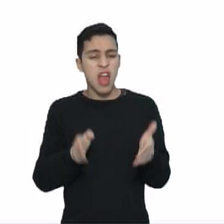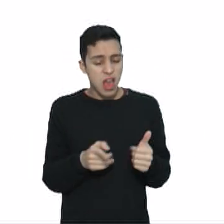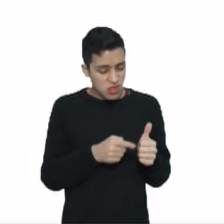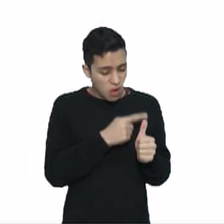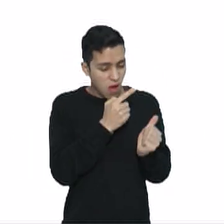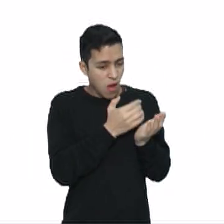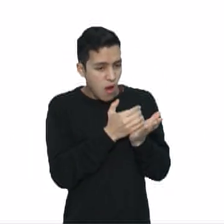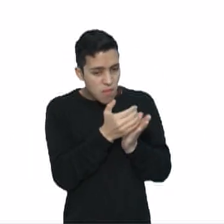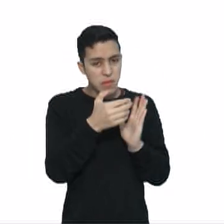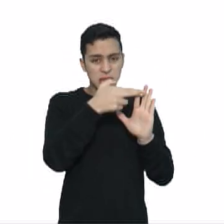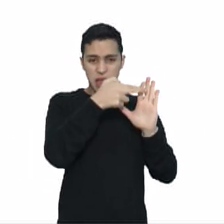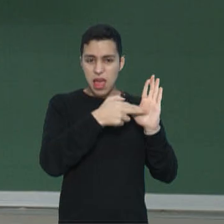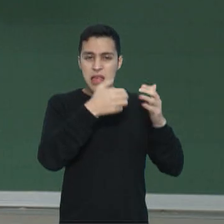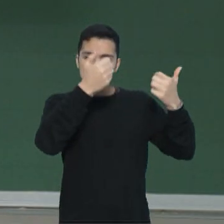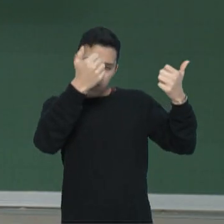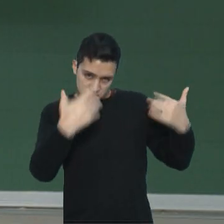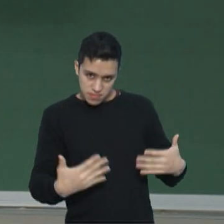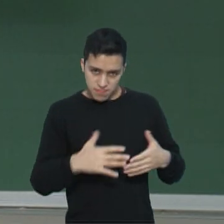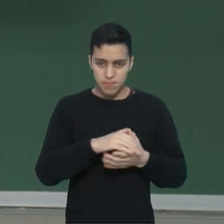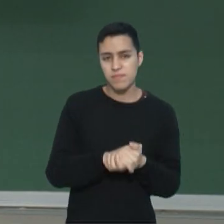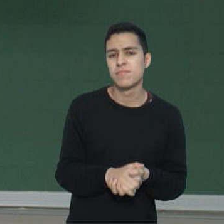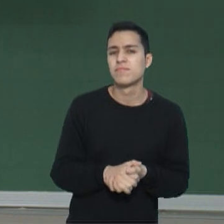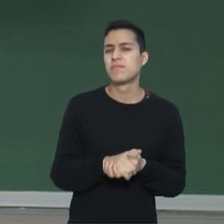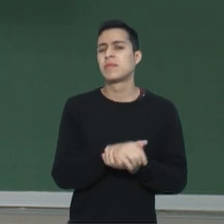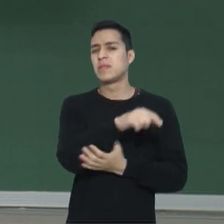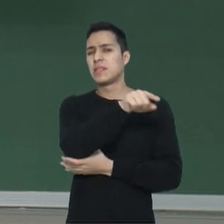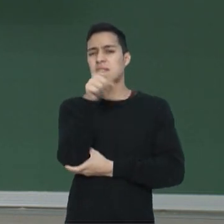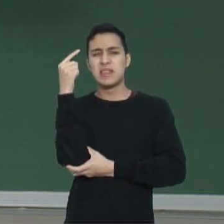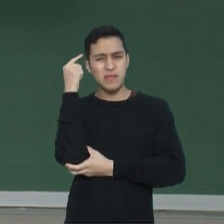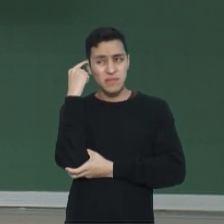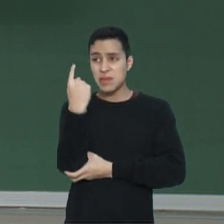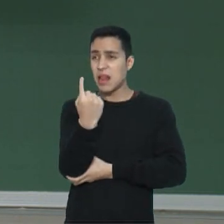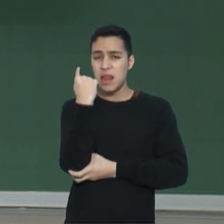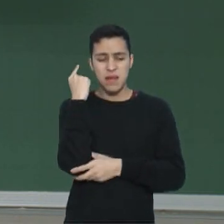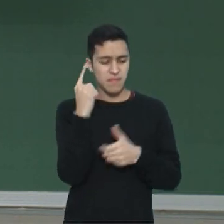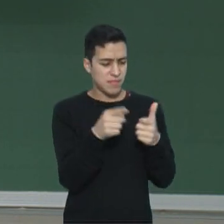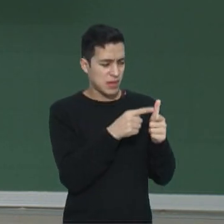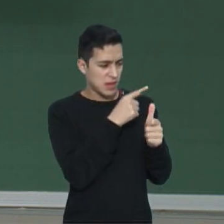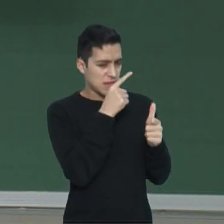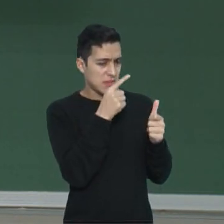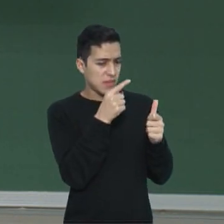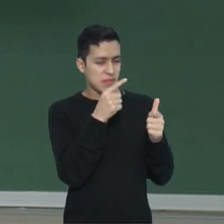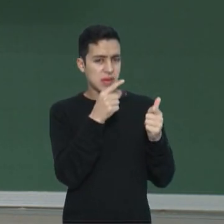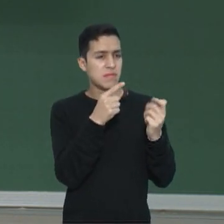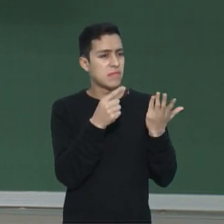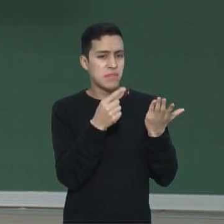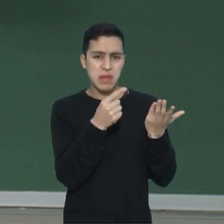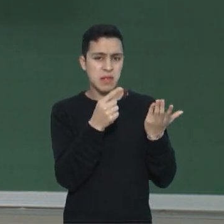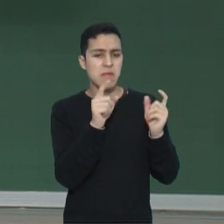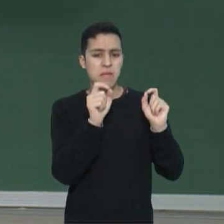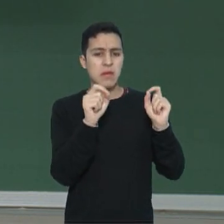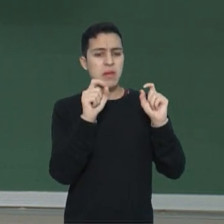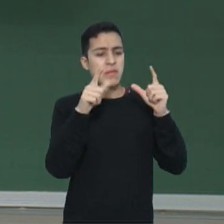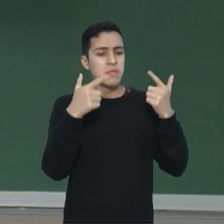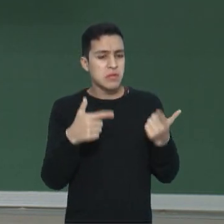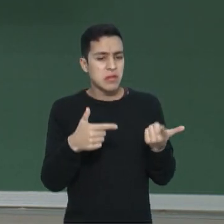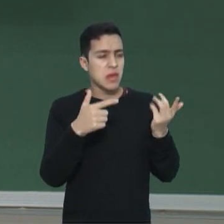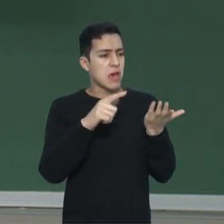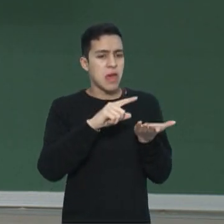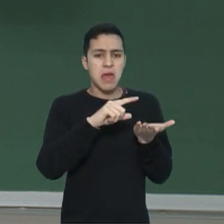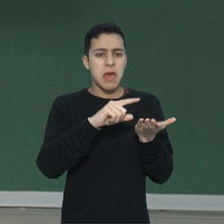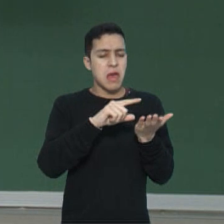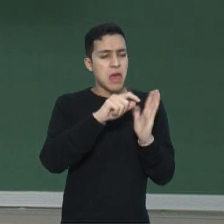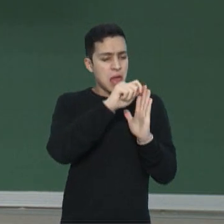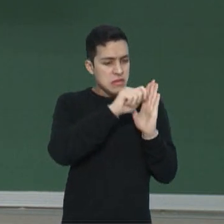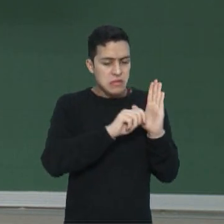regimento? Então pense, já no início do regimento nós não tivemos acesso a nenhum artigo, nenhuma regra. Tivemos